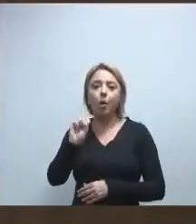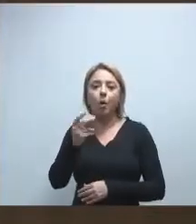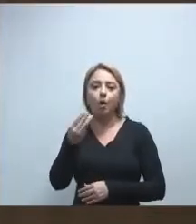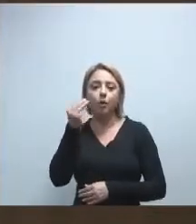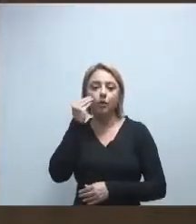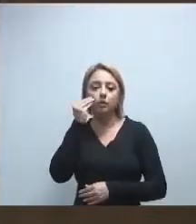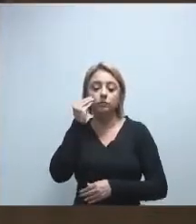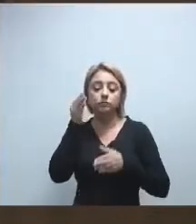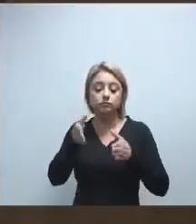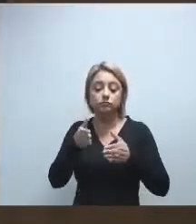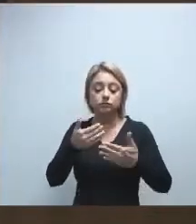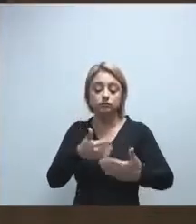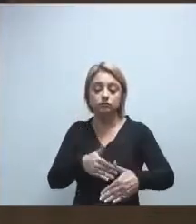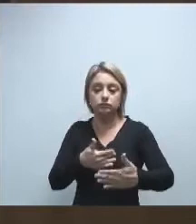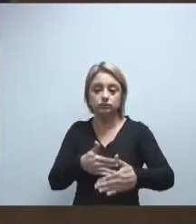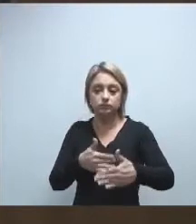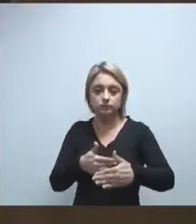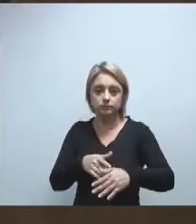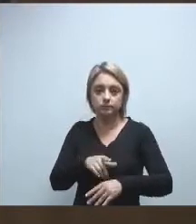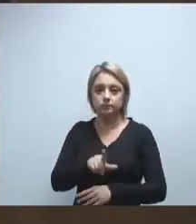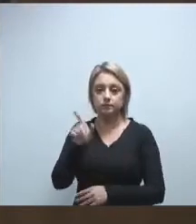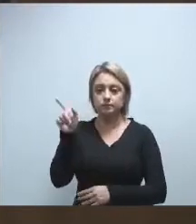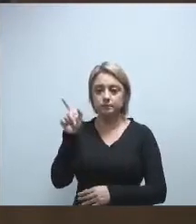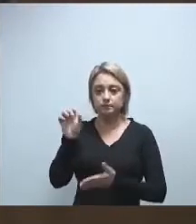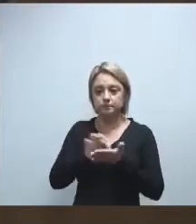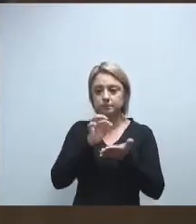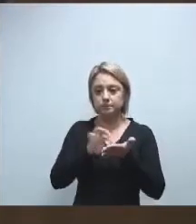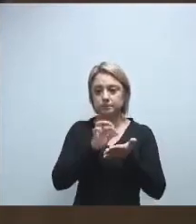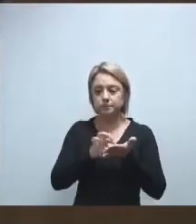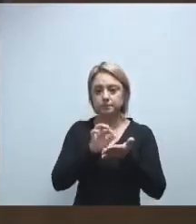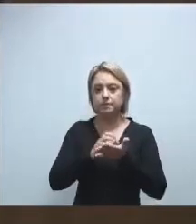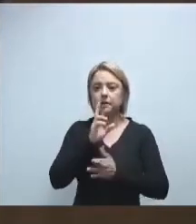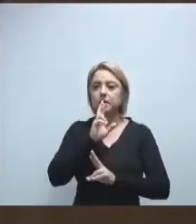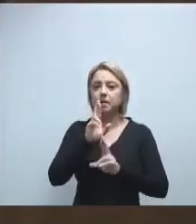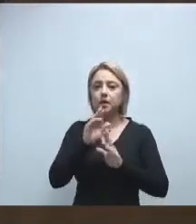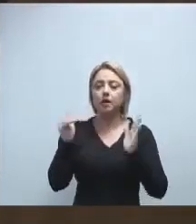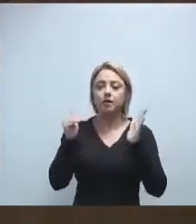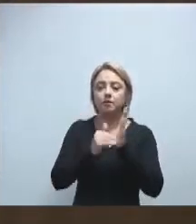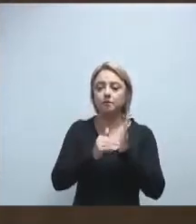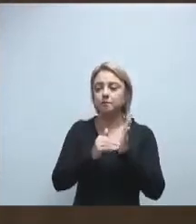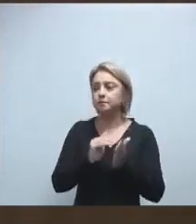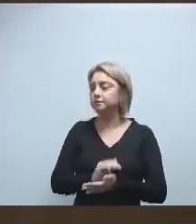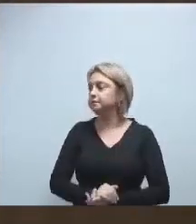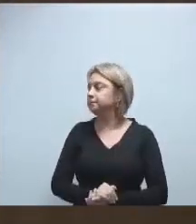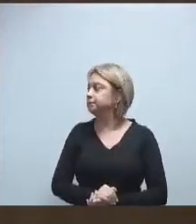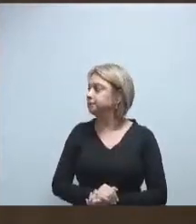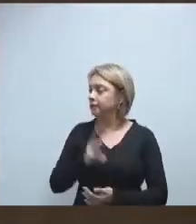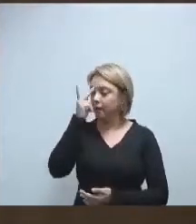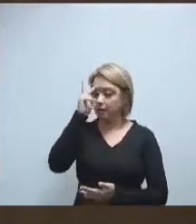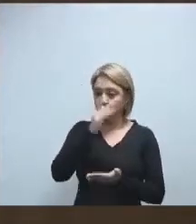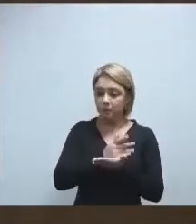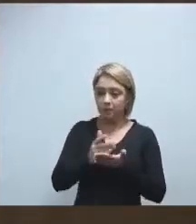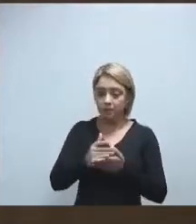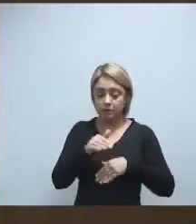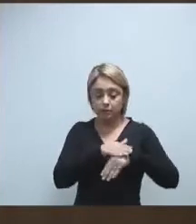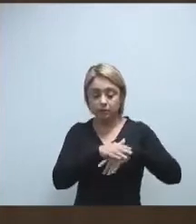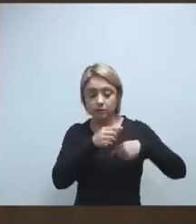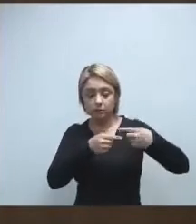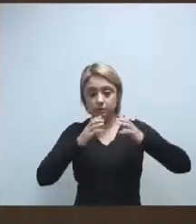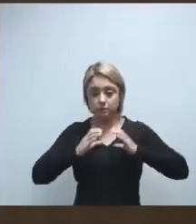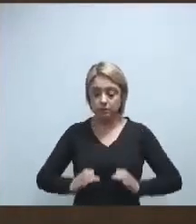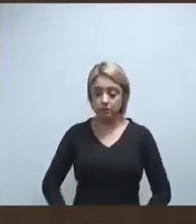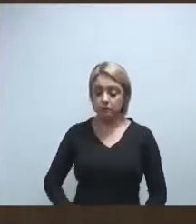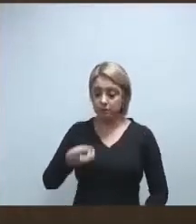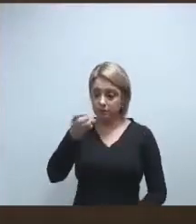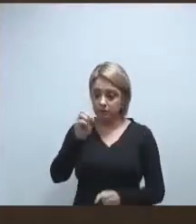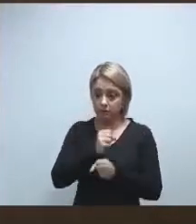mp.pr.gov.br weiss no balcão de credenciamento às quais serão respondidas ao final para dar início ao diálogo cidadão 30